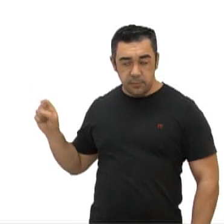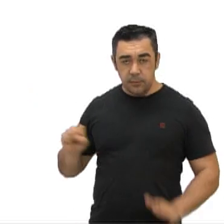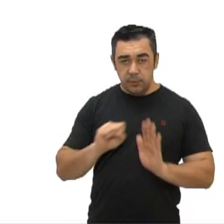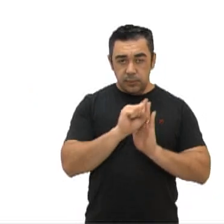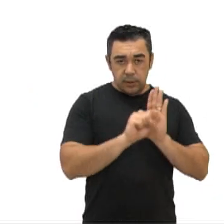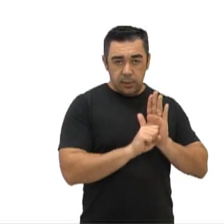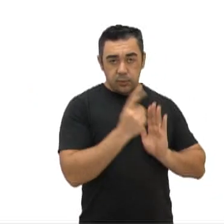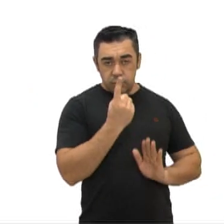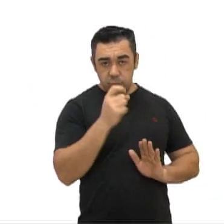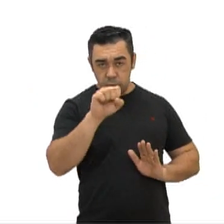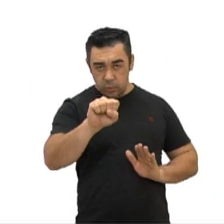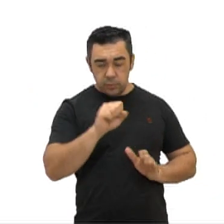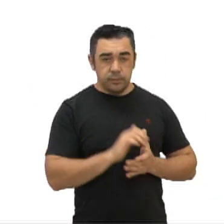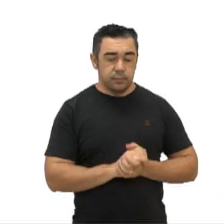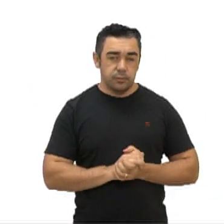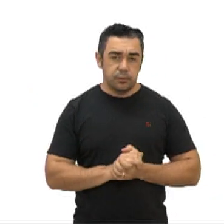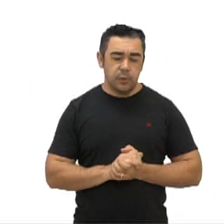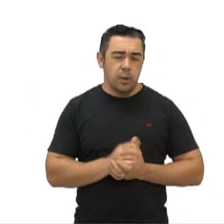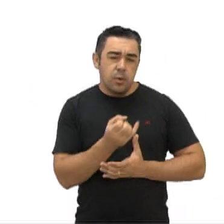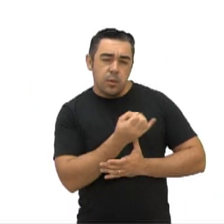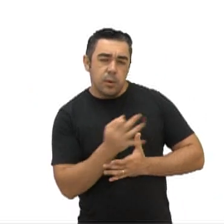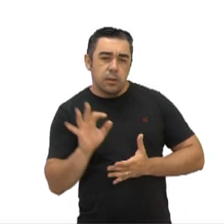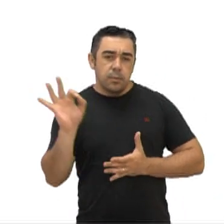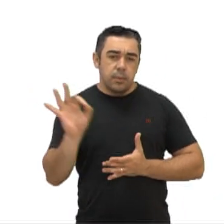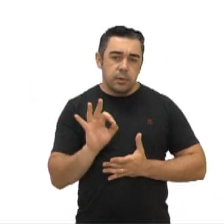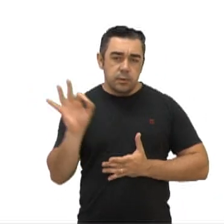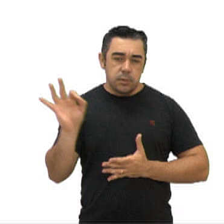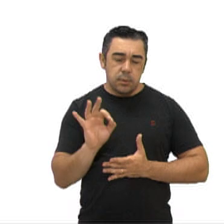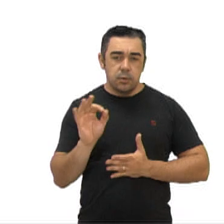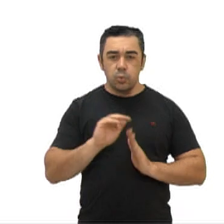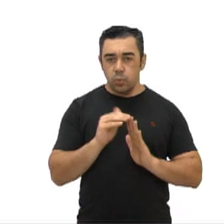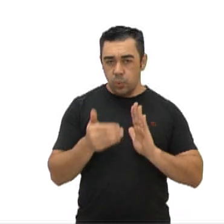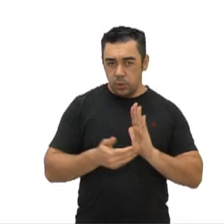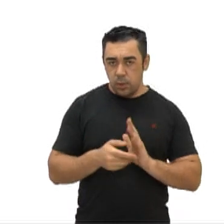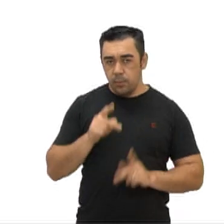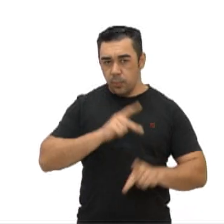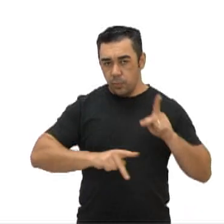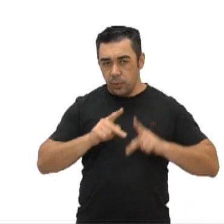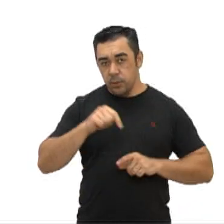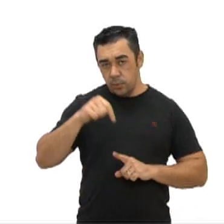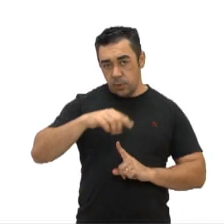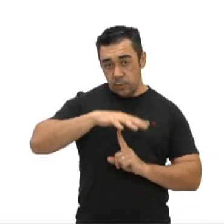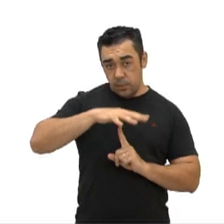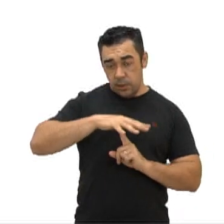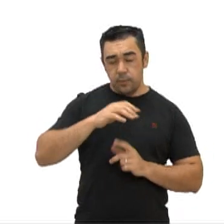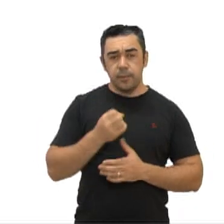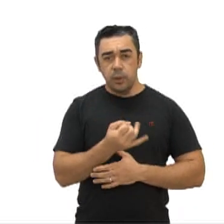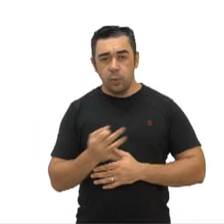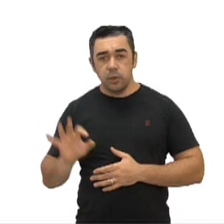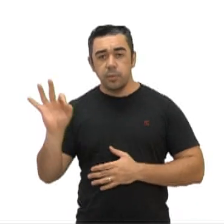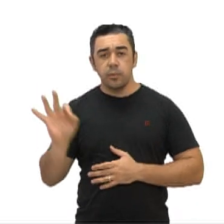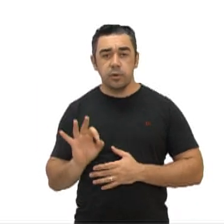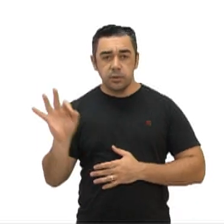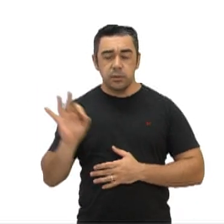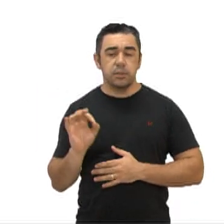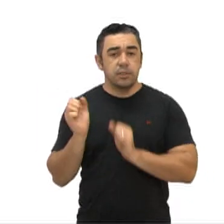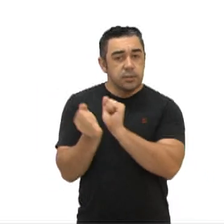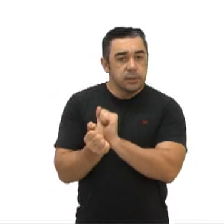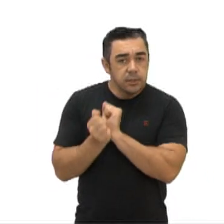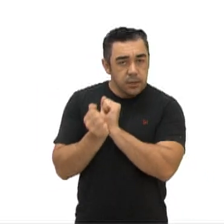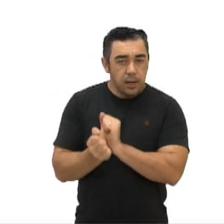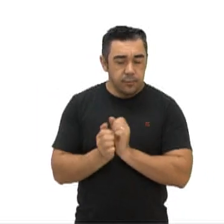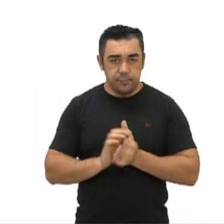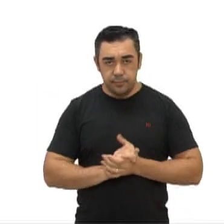século XVIII, a porcentagem da população total da província do Paraná e a porcentagem da população